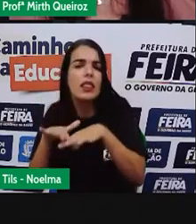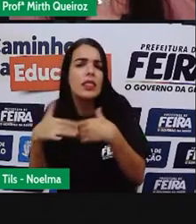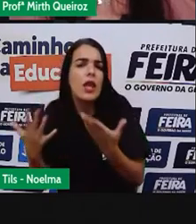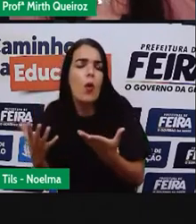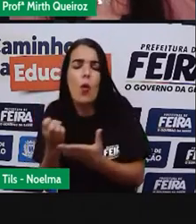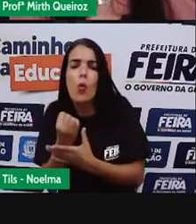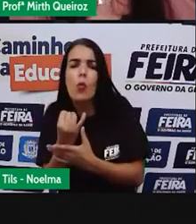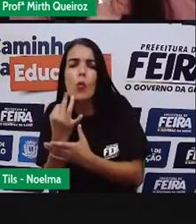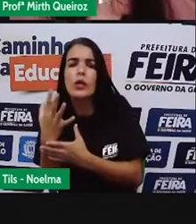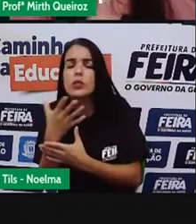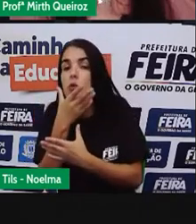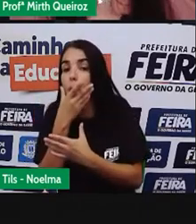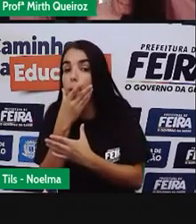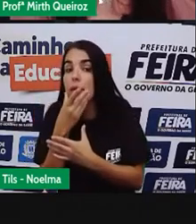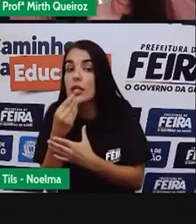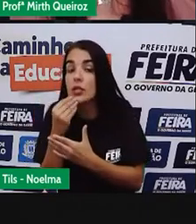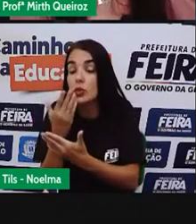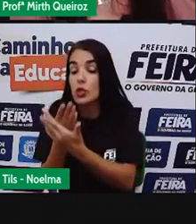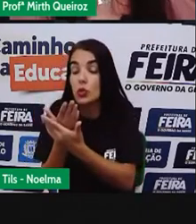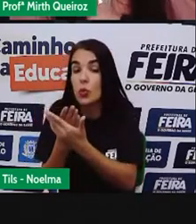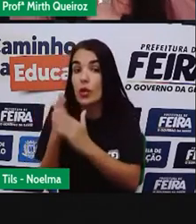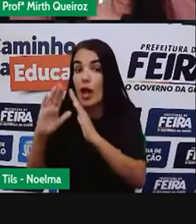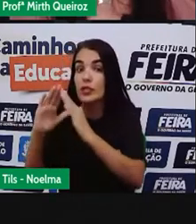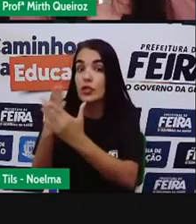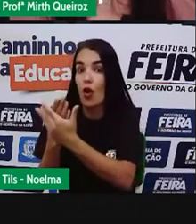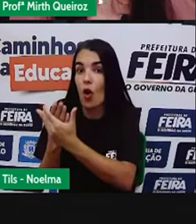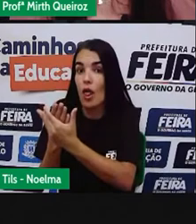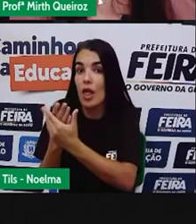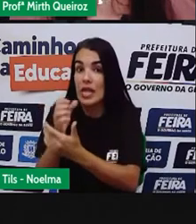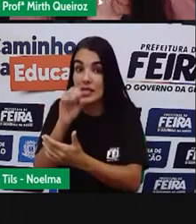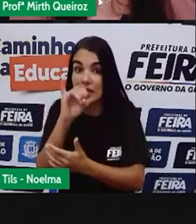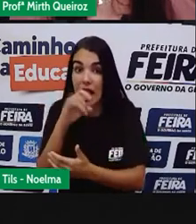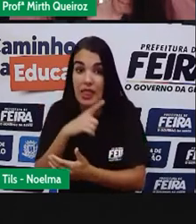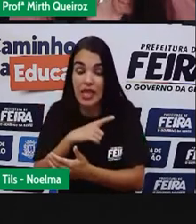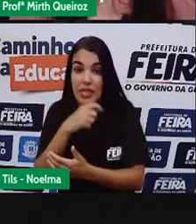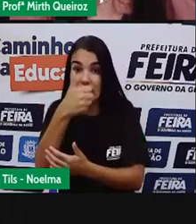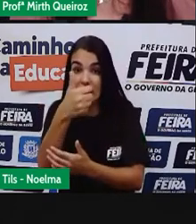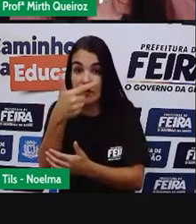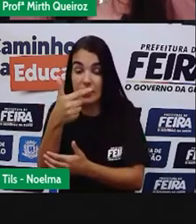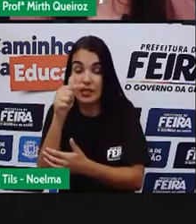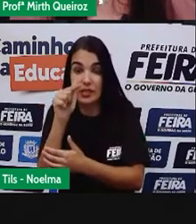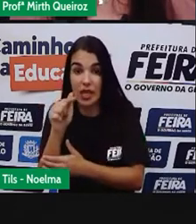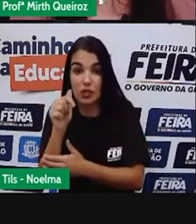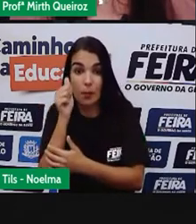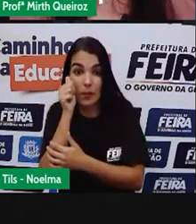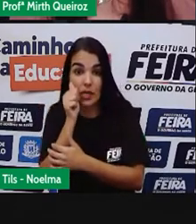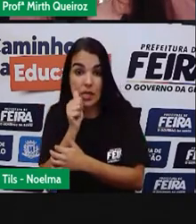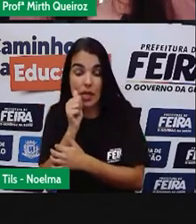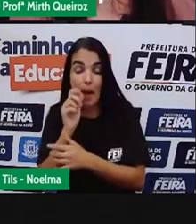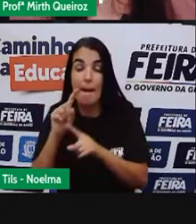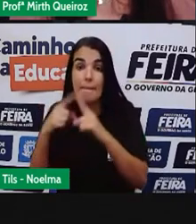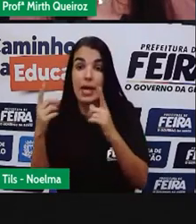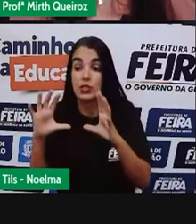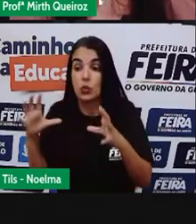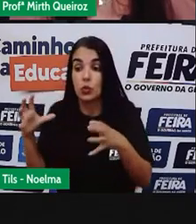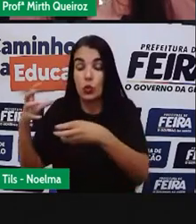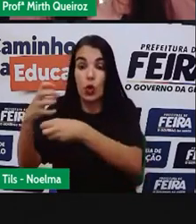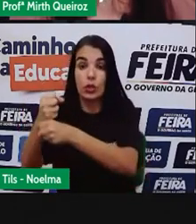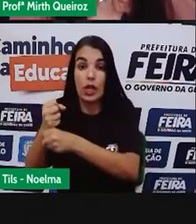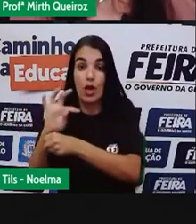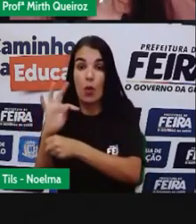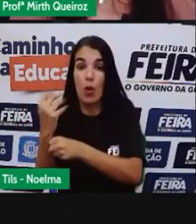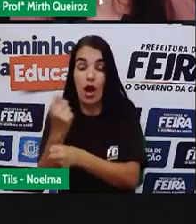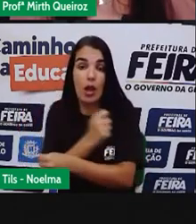meninos estudam nesta escola? Alternativa A, 108. Alternativa